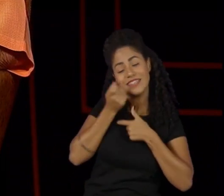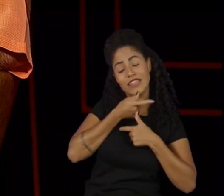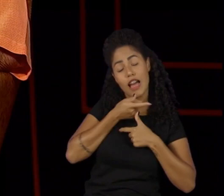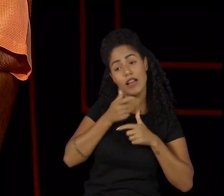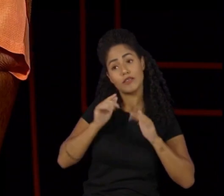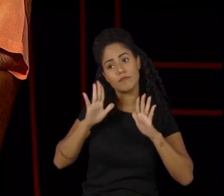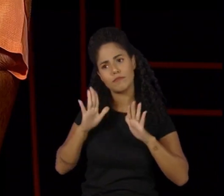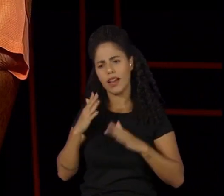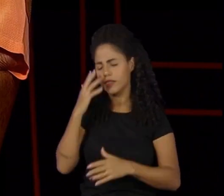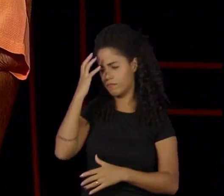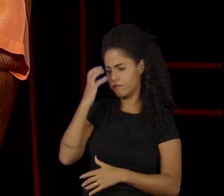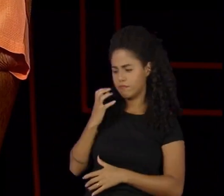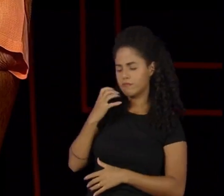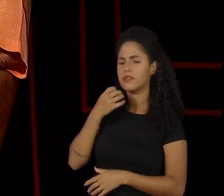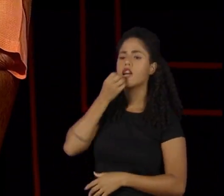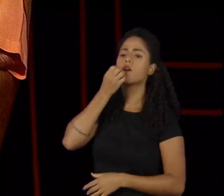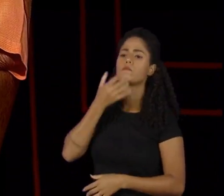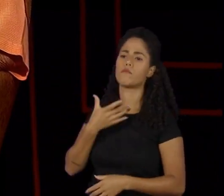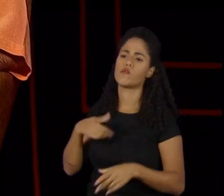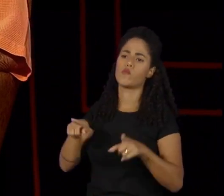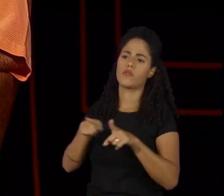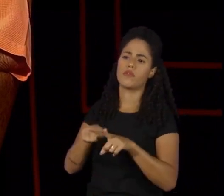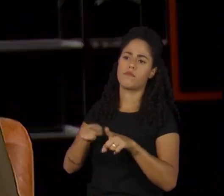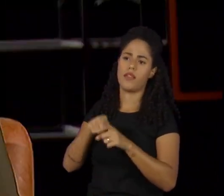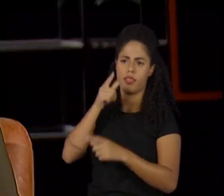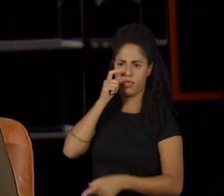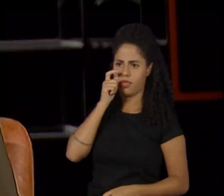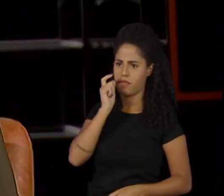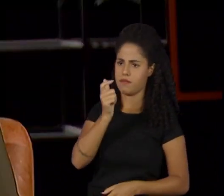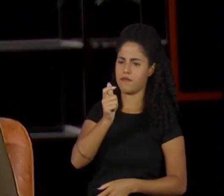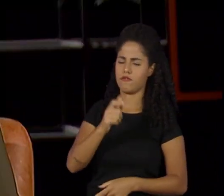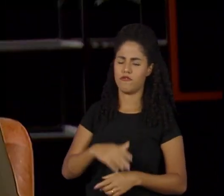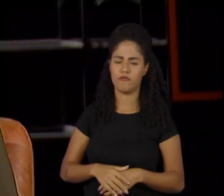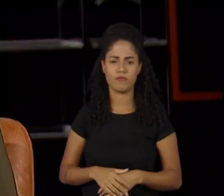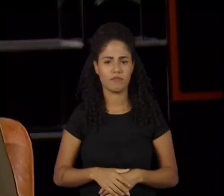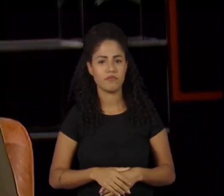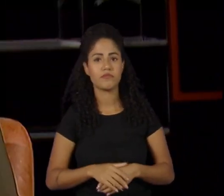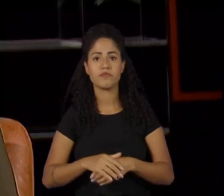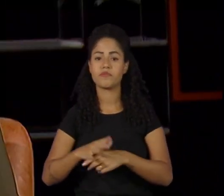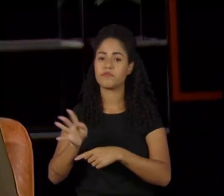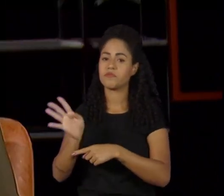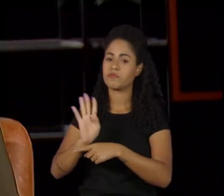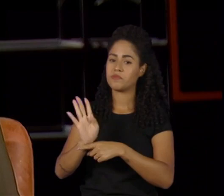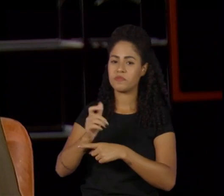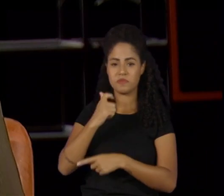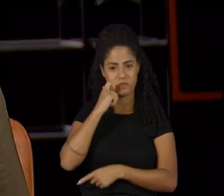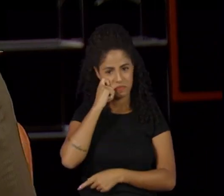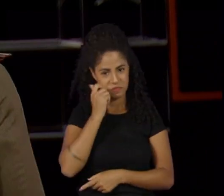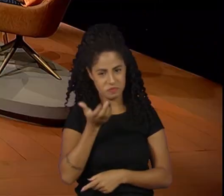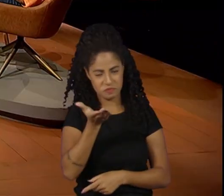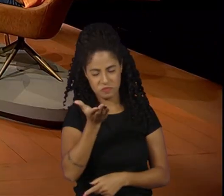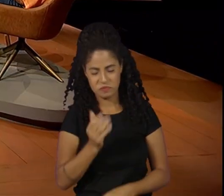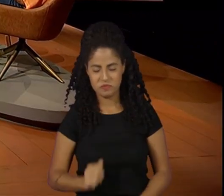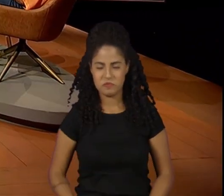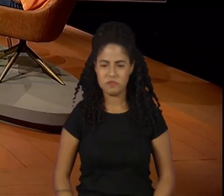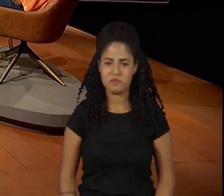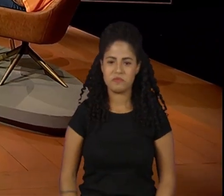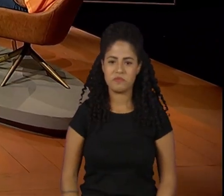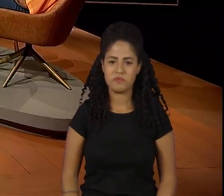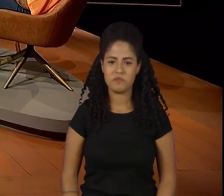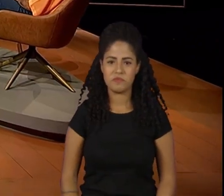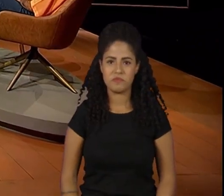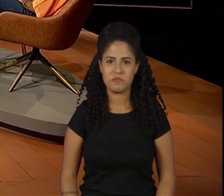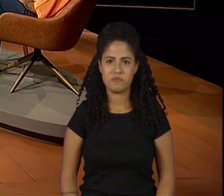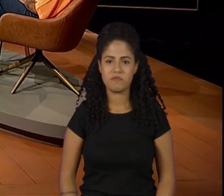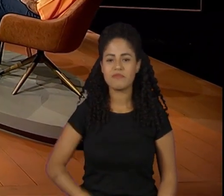o drama também é muito interessante. Né? Temos mais um depoimento, é o último. Olha só.